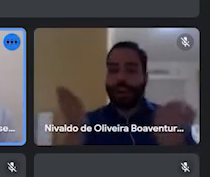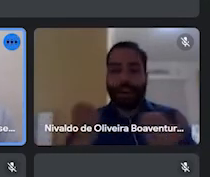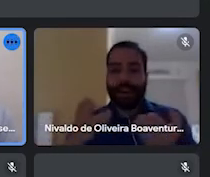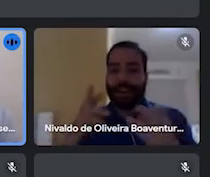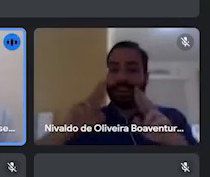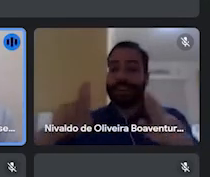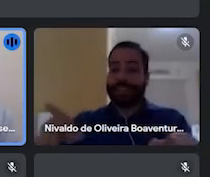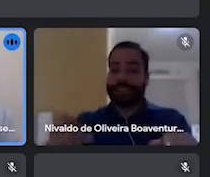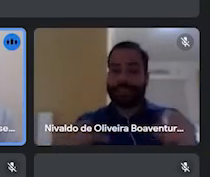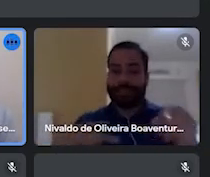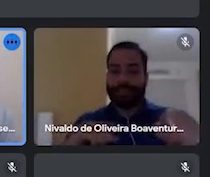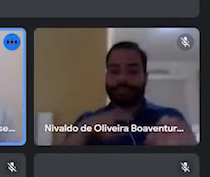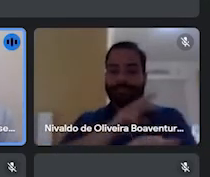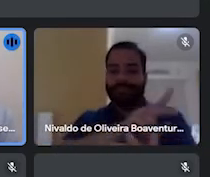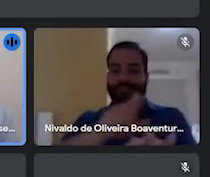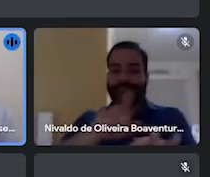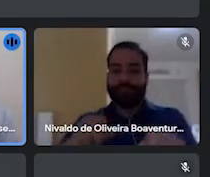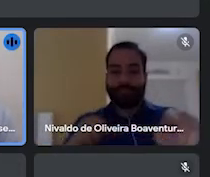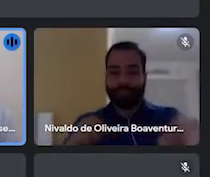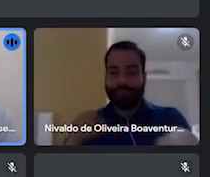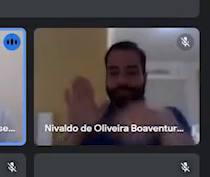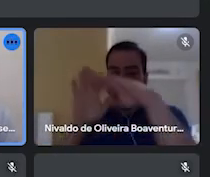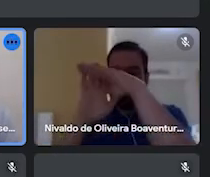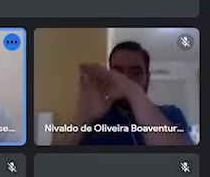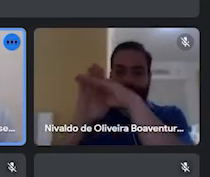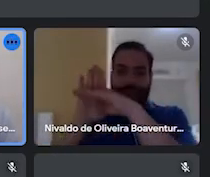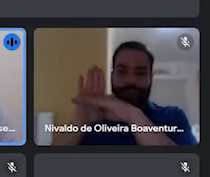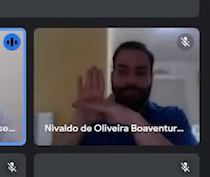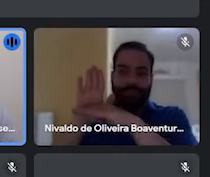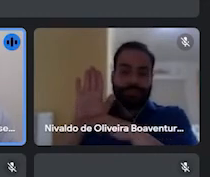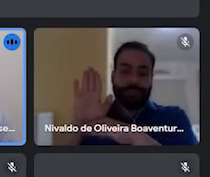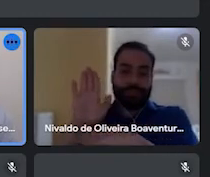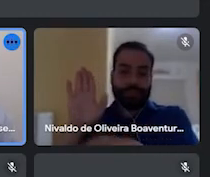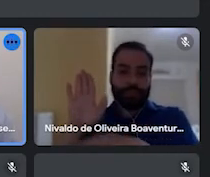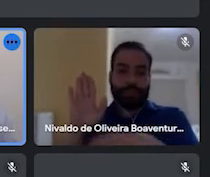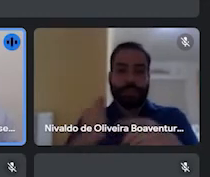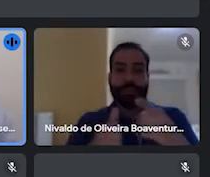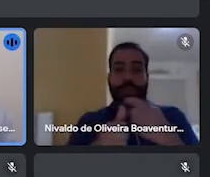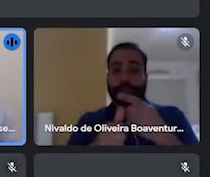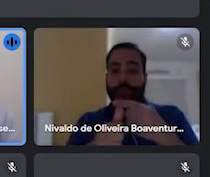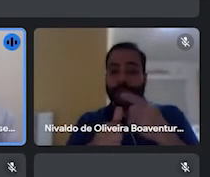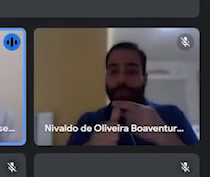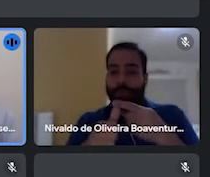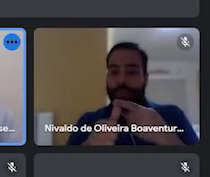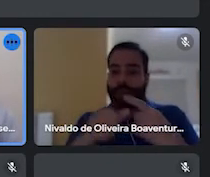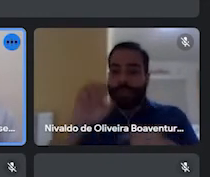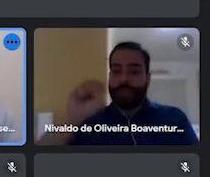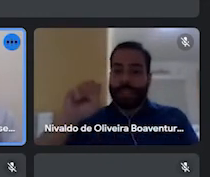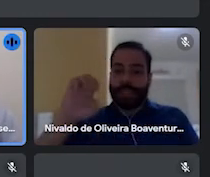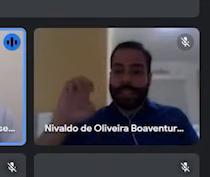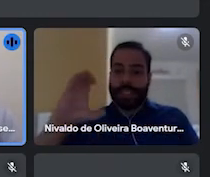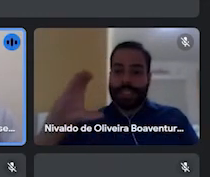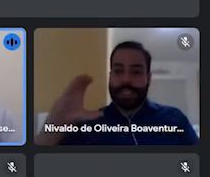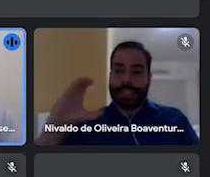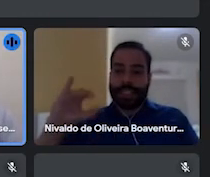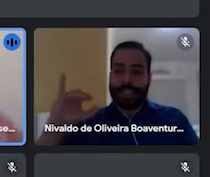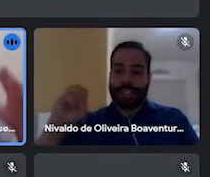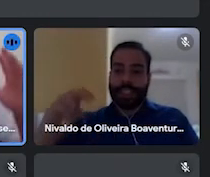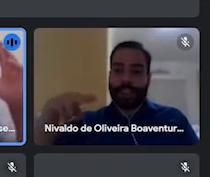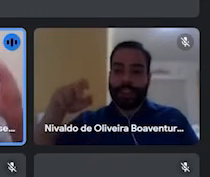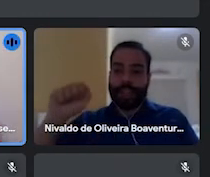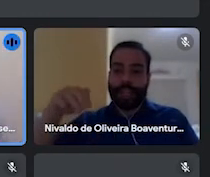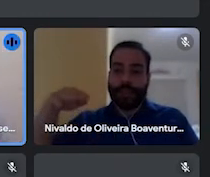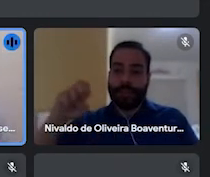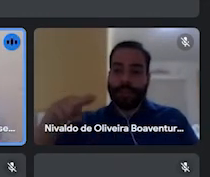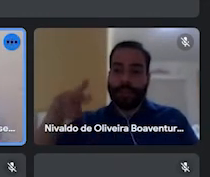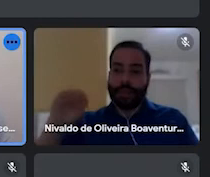NR10, não. Passou primeiro o quê? Primeiro, o seccionamento, que é o quê? O desligamento. Primeiro